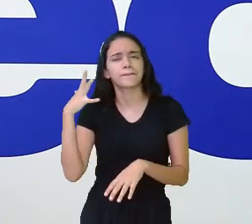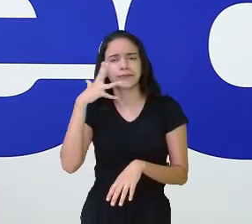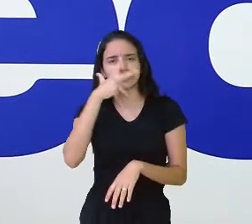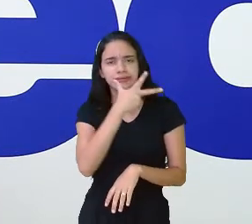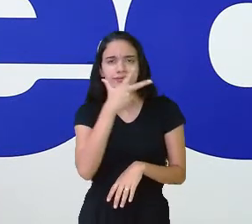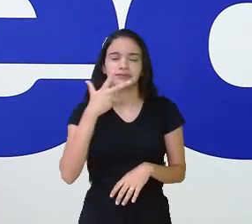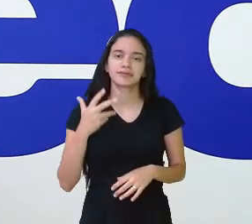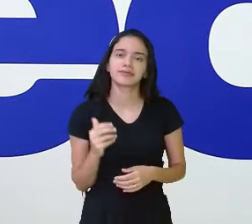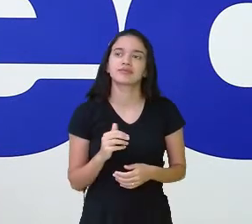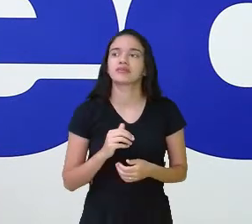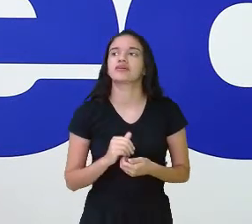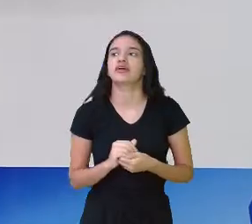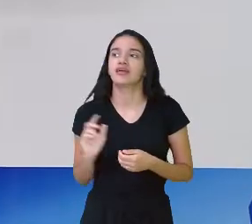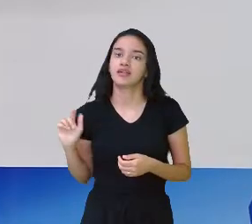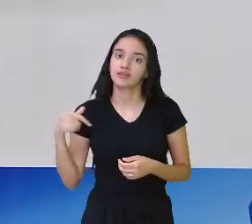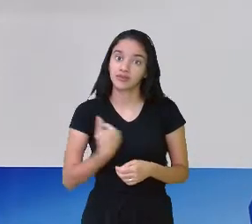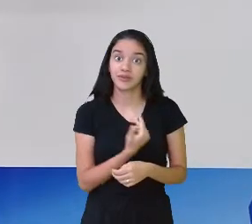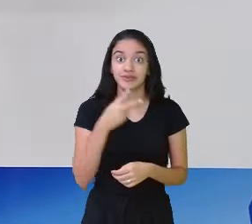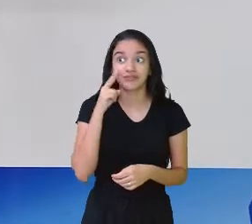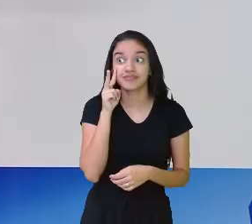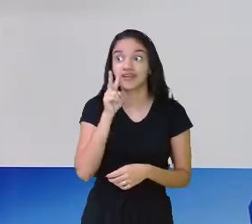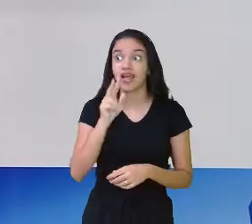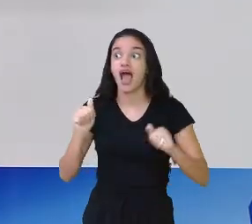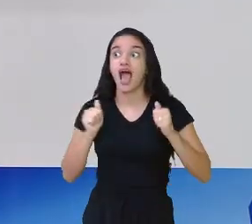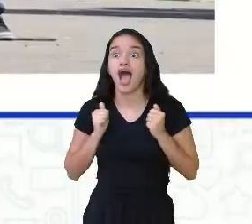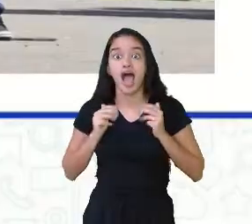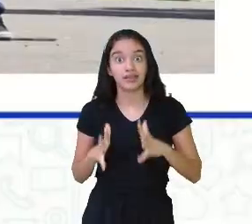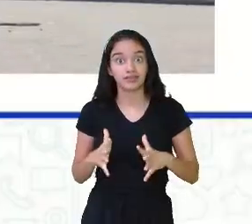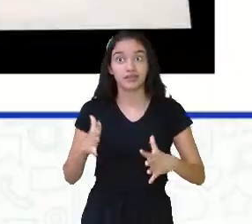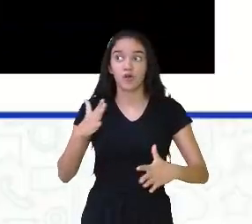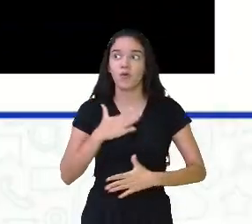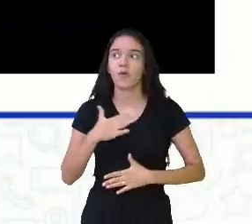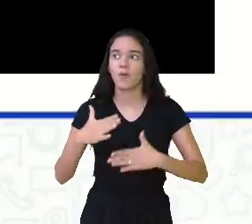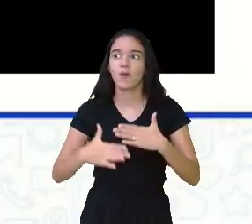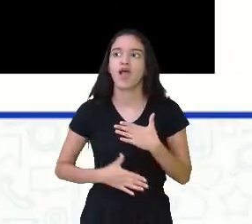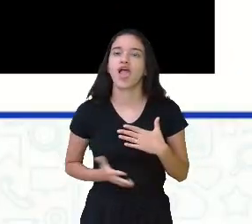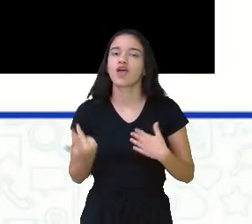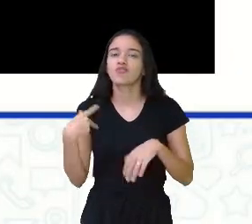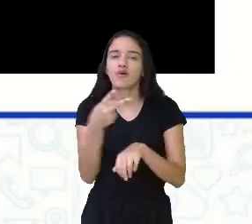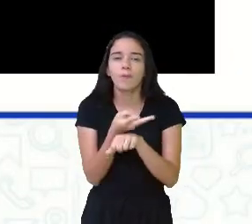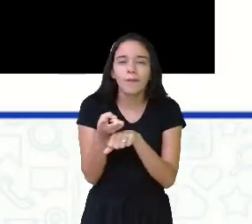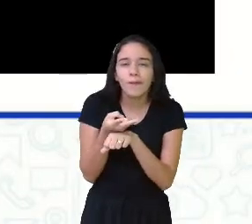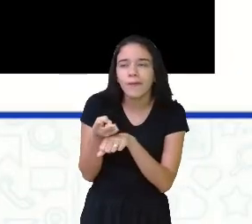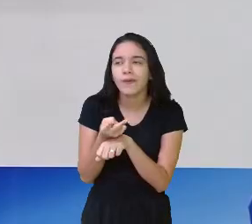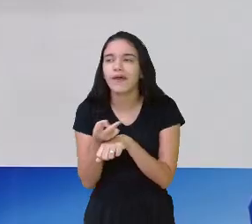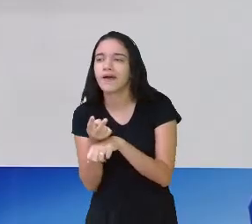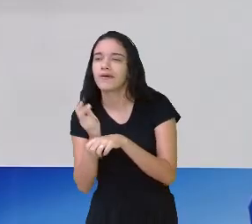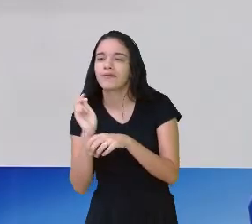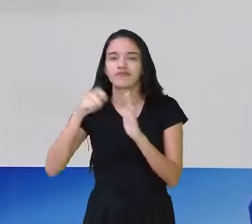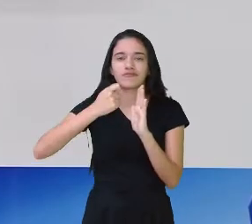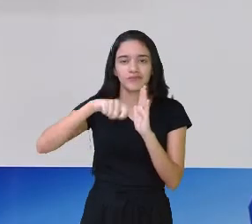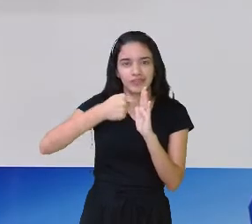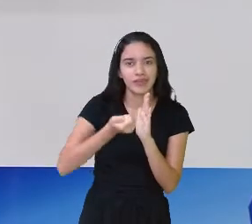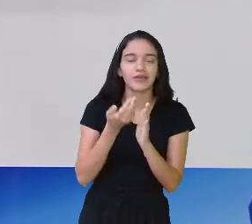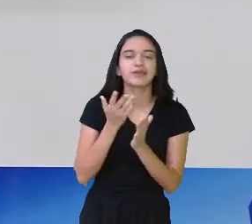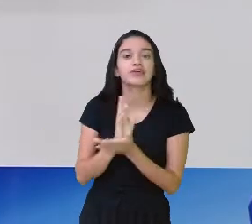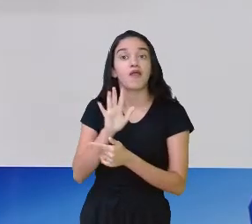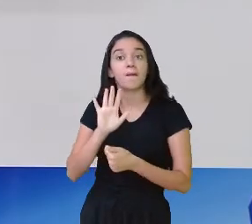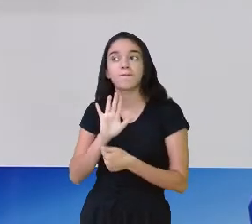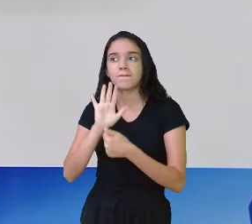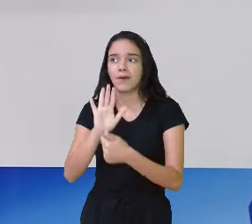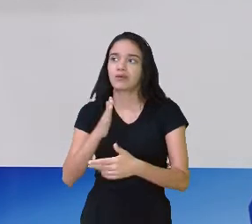Muito bonito. E aí a gente vê a ação corporal. Né? Eu disse, eu vou procurar um vídeo que mostre a